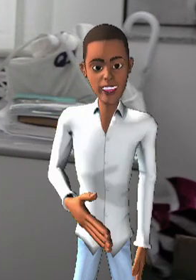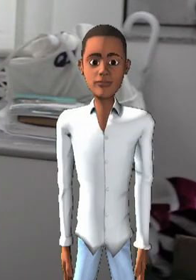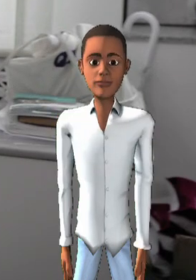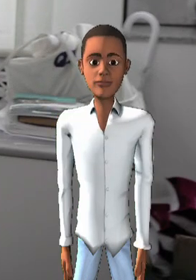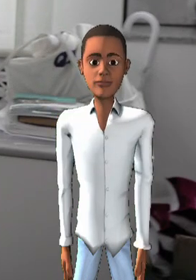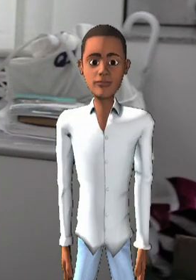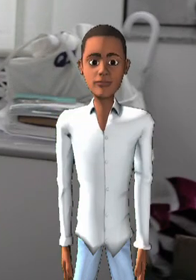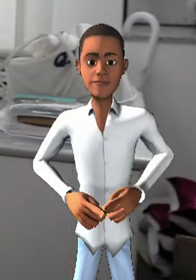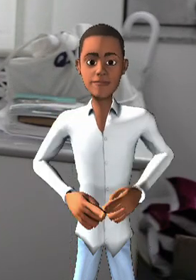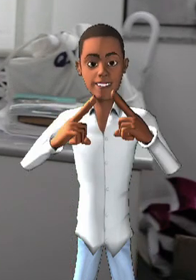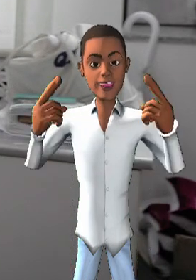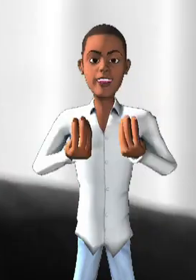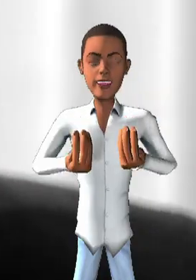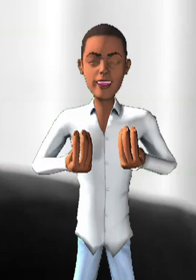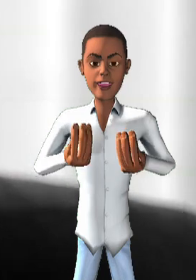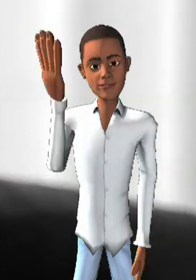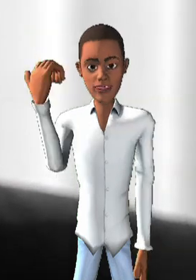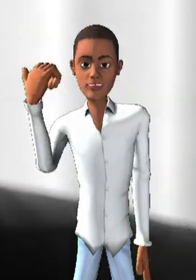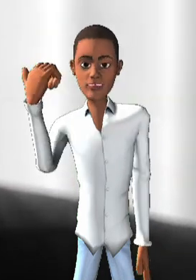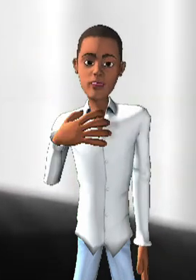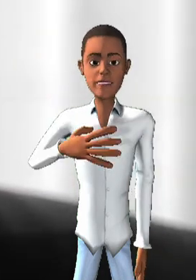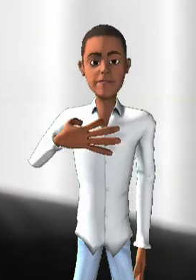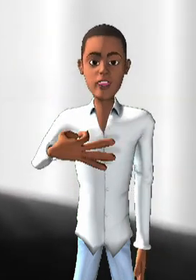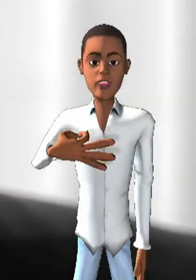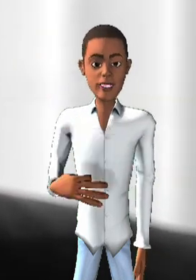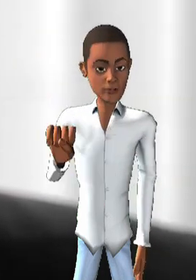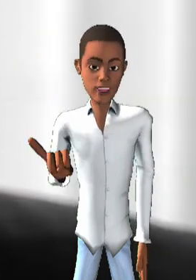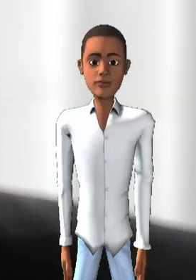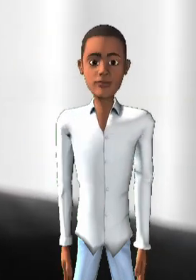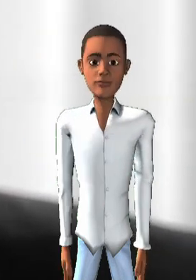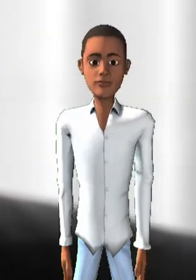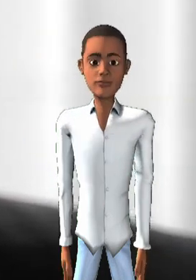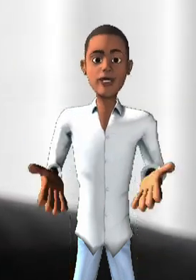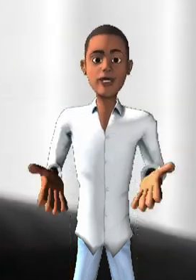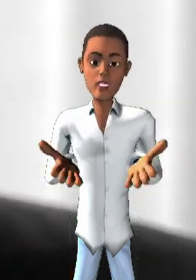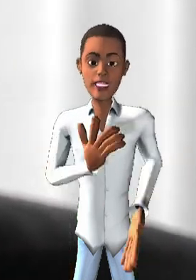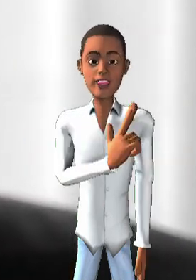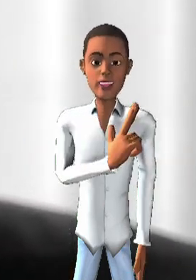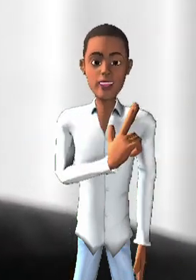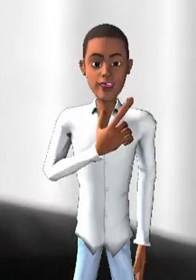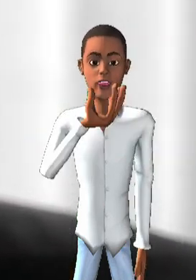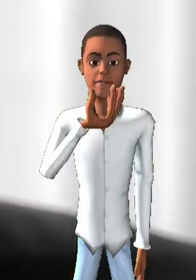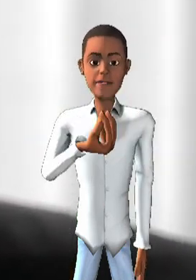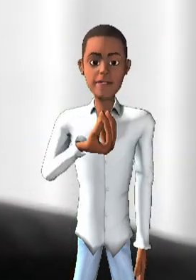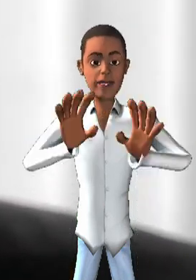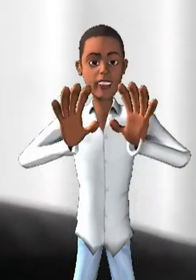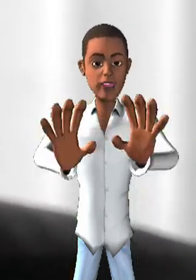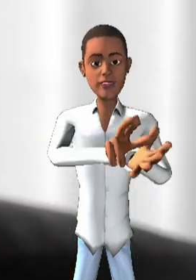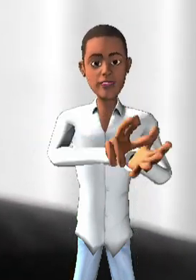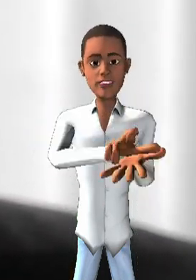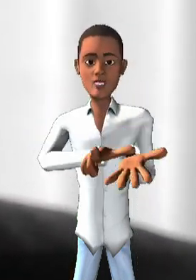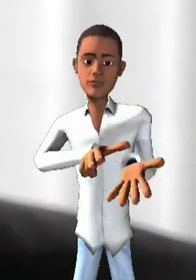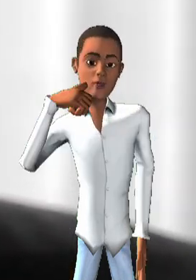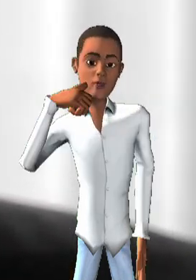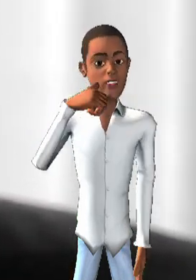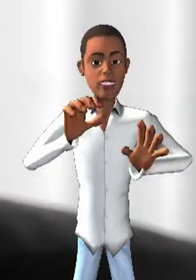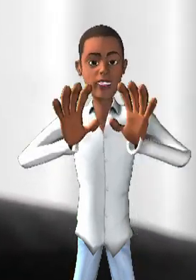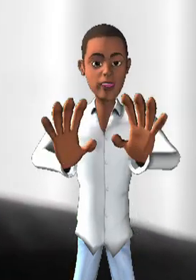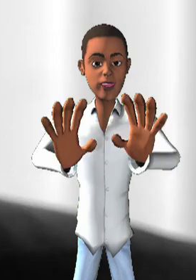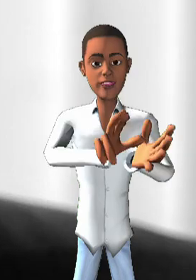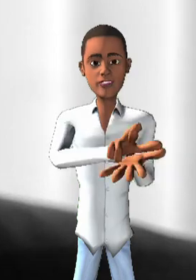classificação, quando um sistema de classificação não dá conta, né, mais das